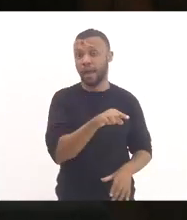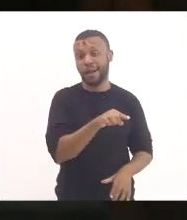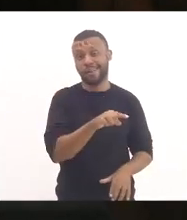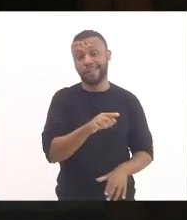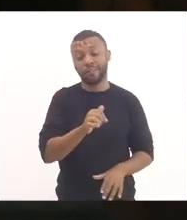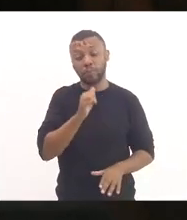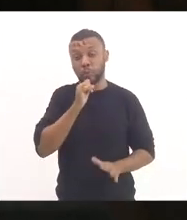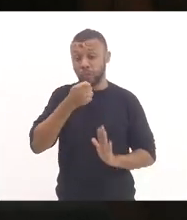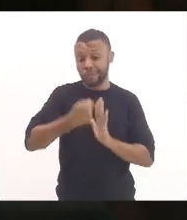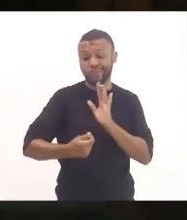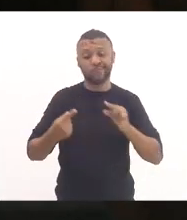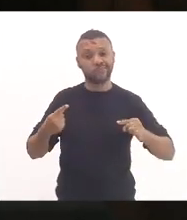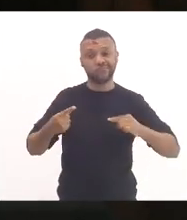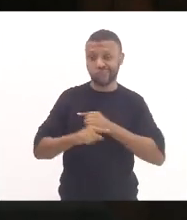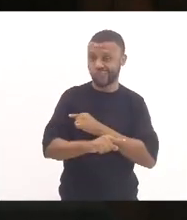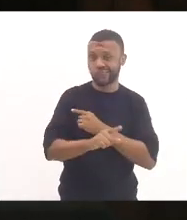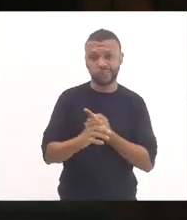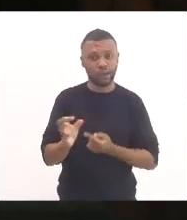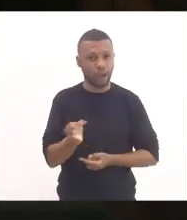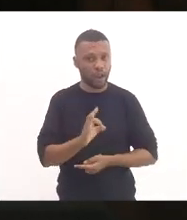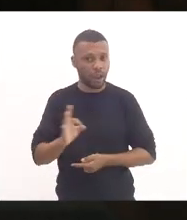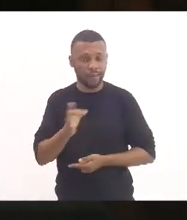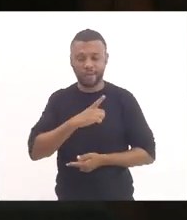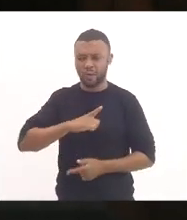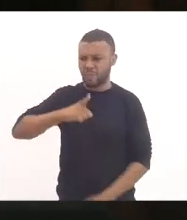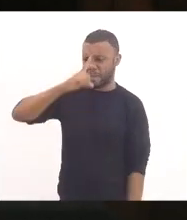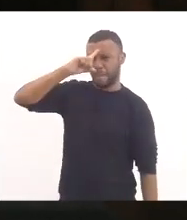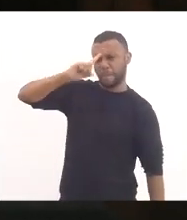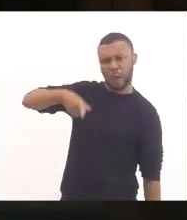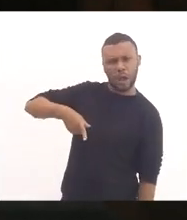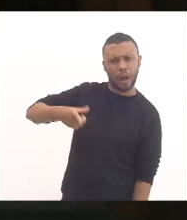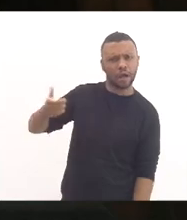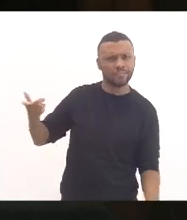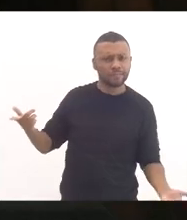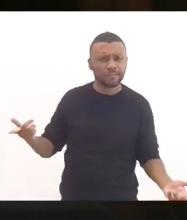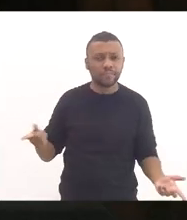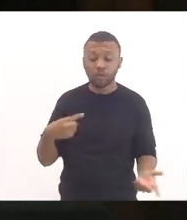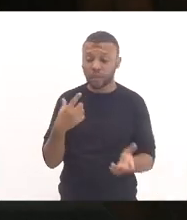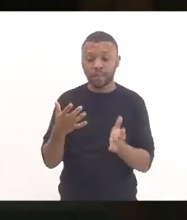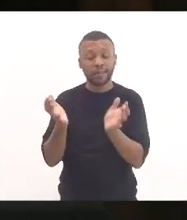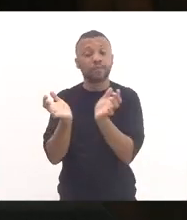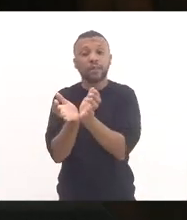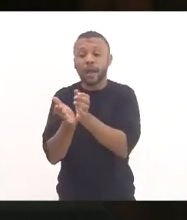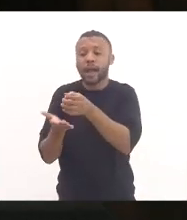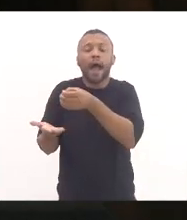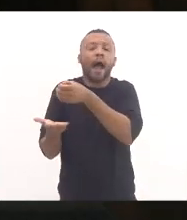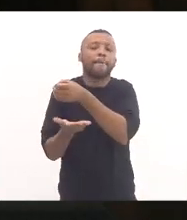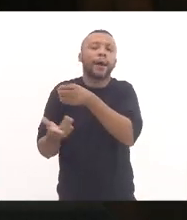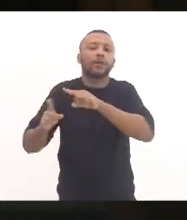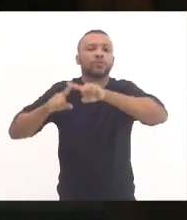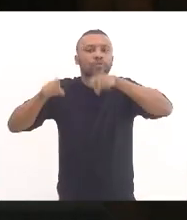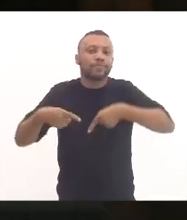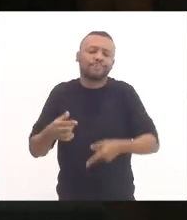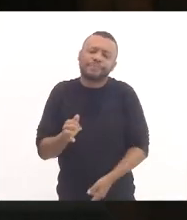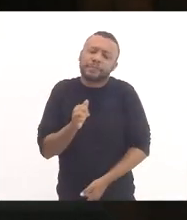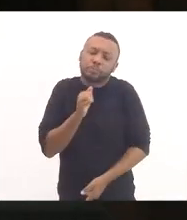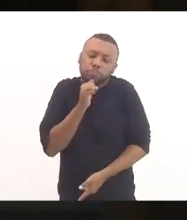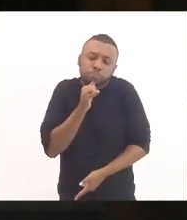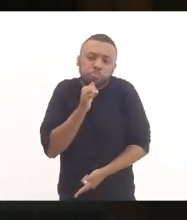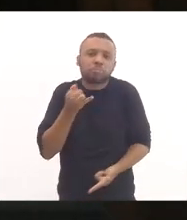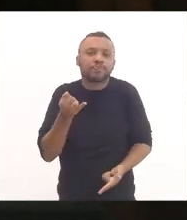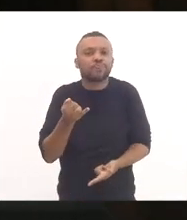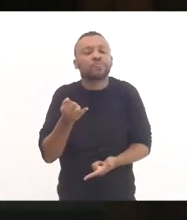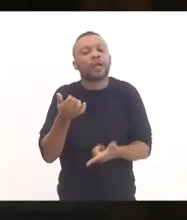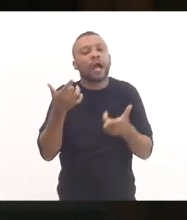com esse viés ele veio com viés é imperativo e a nossa categoria né a base é mais uma vez lamentando